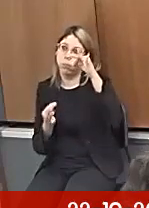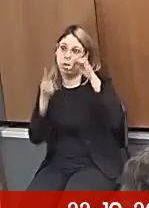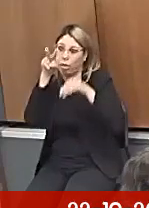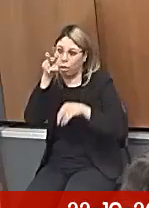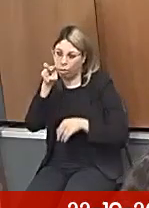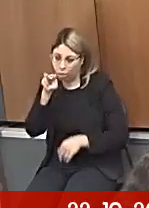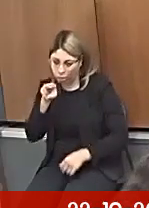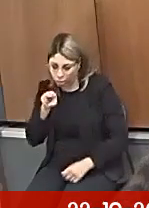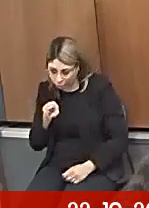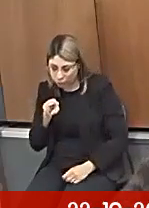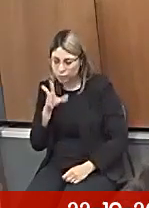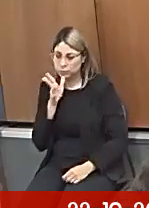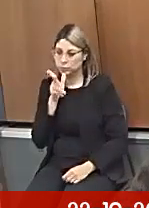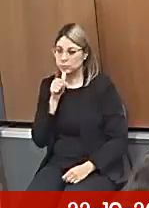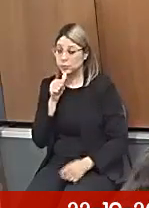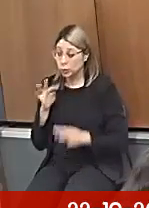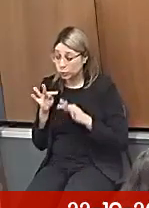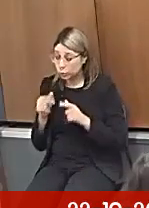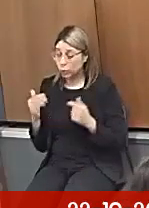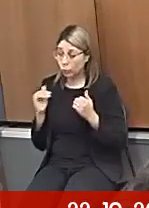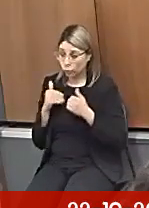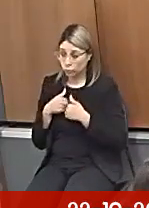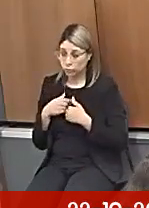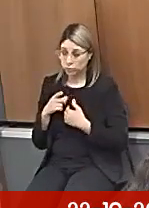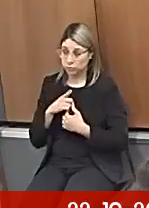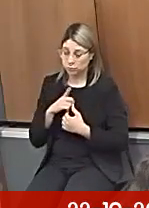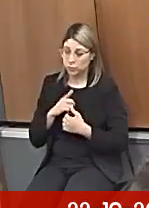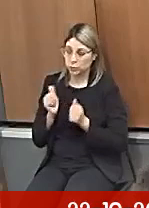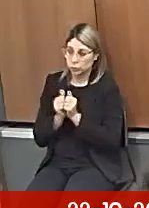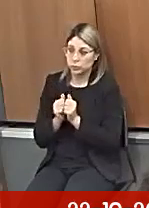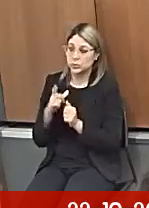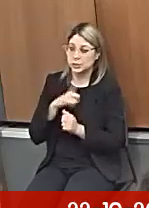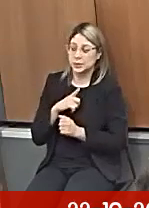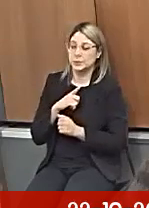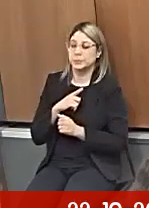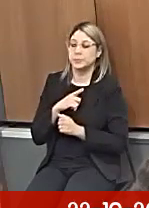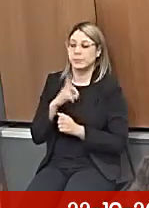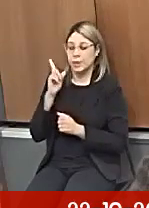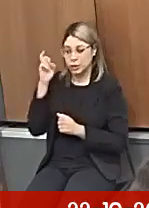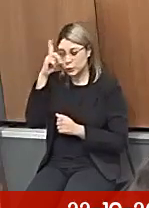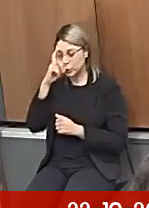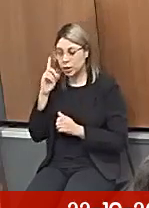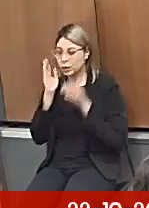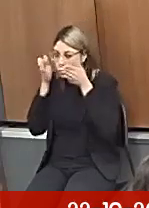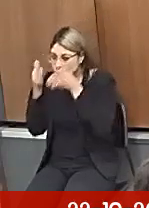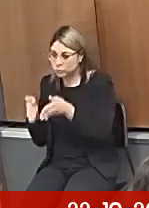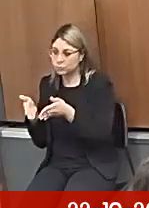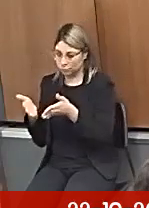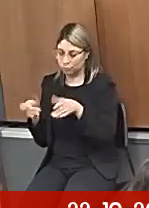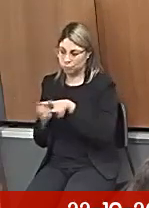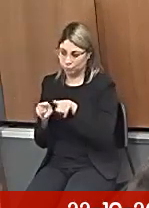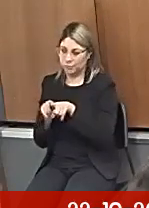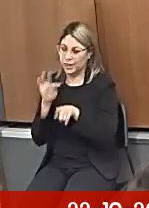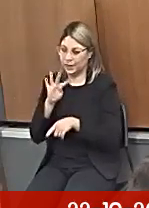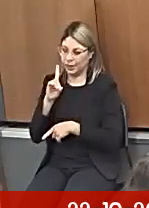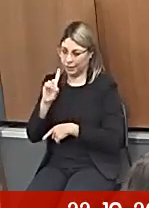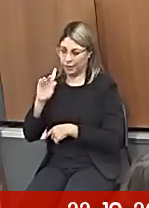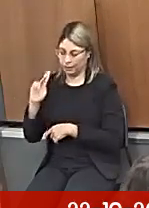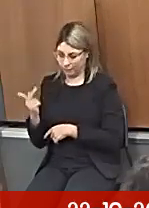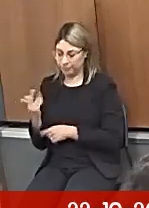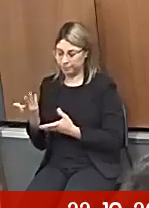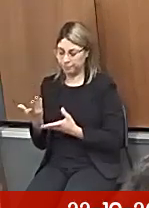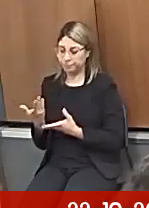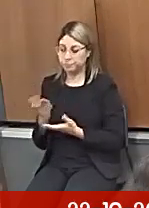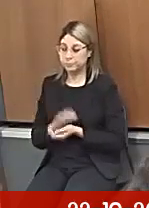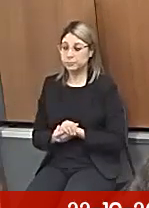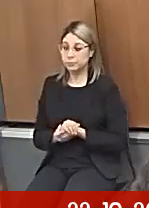ler, e todo autismo tem uma comorbidade, o meu veio com TDAH. Então, essa é a dificuldade dele.